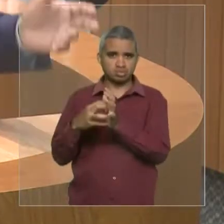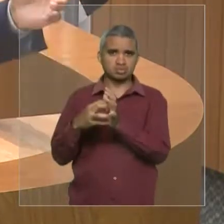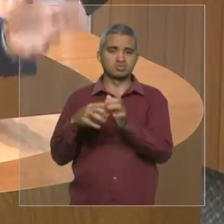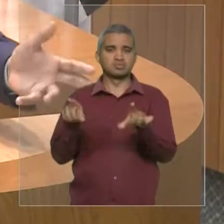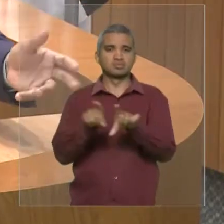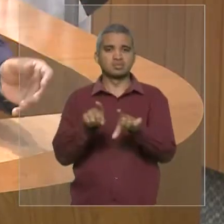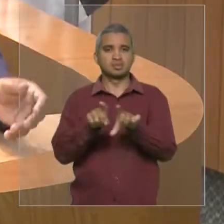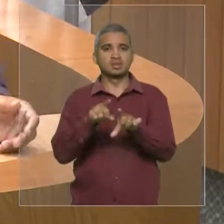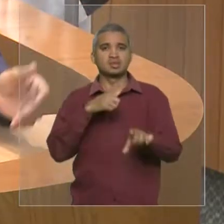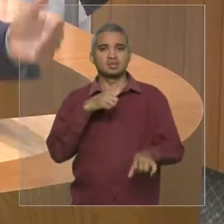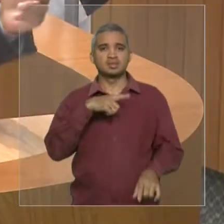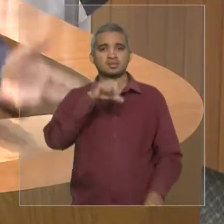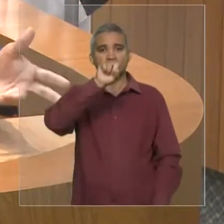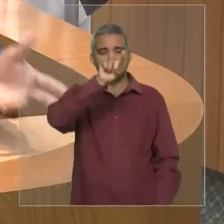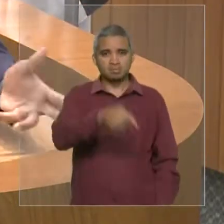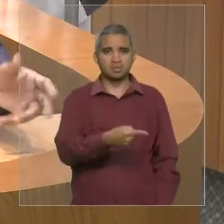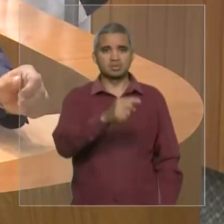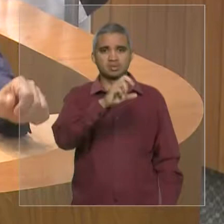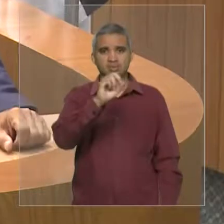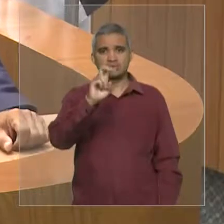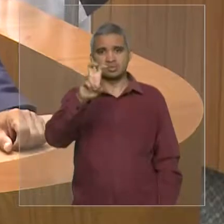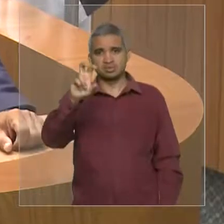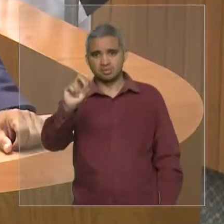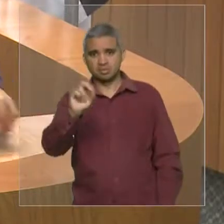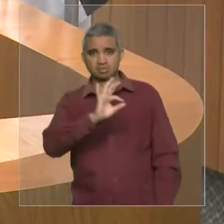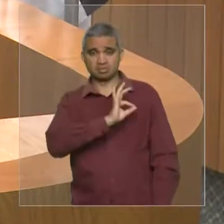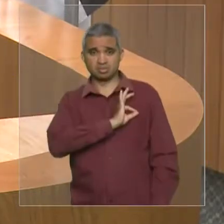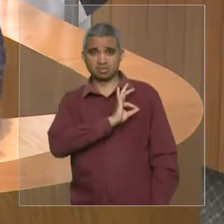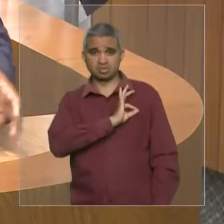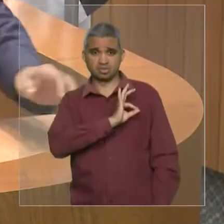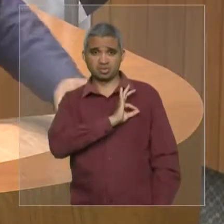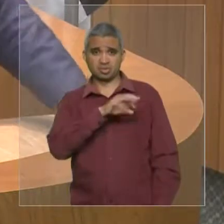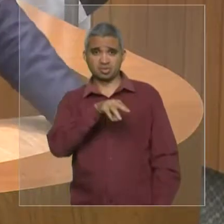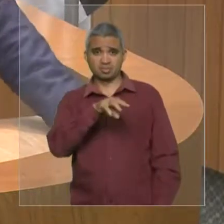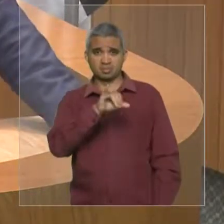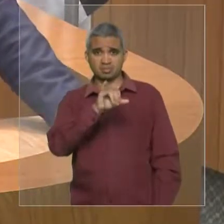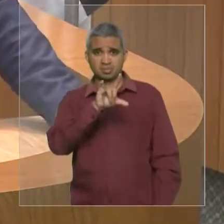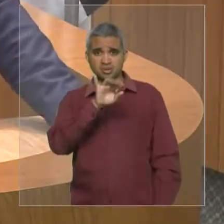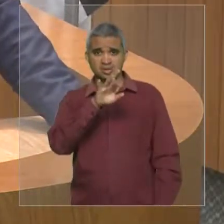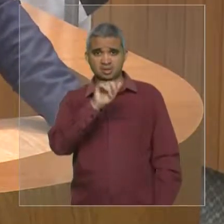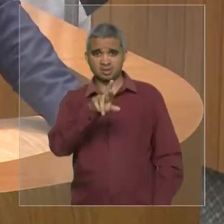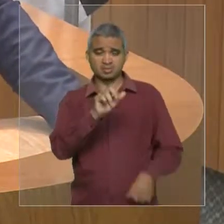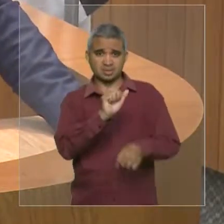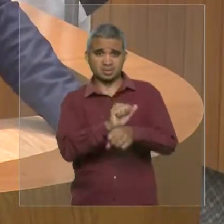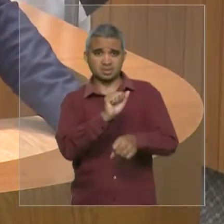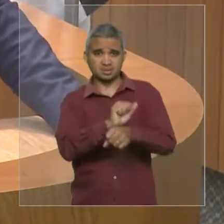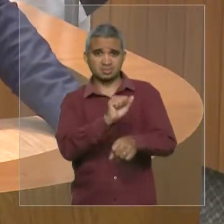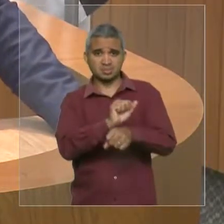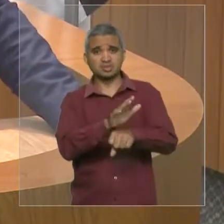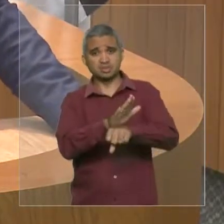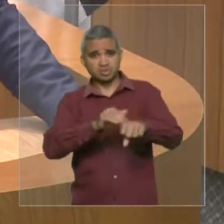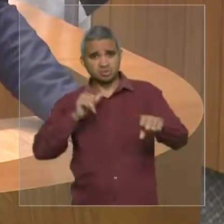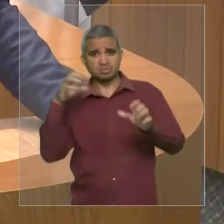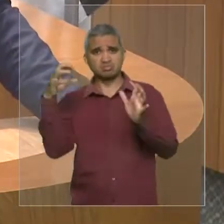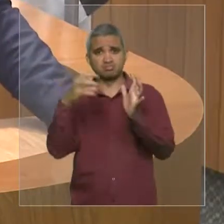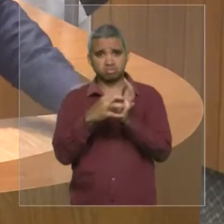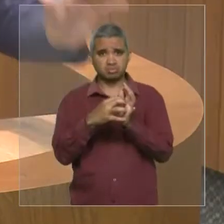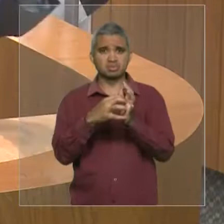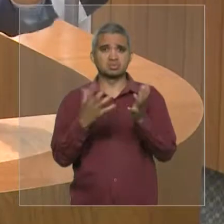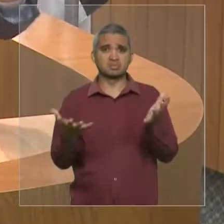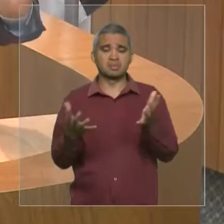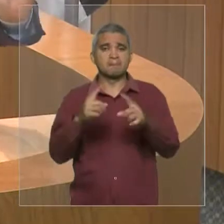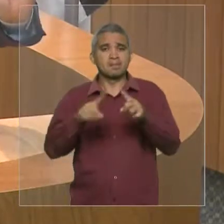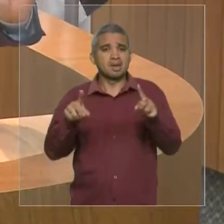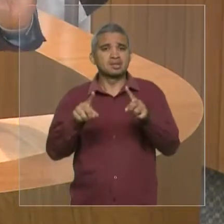formados, não nomeados, também aguardando nomeação. E esse caos na segurança pública do Estado do Maranhão. Só não